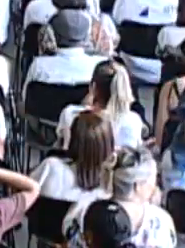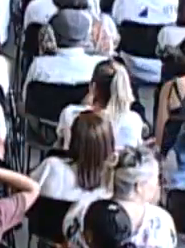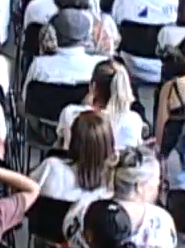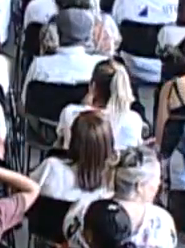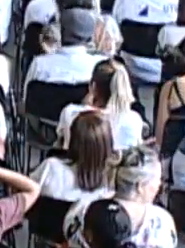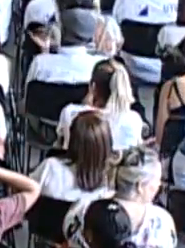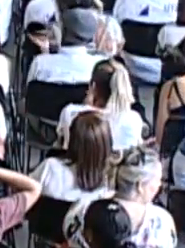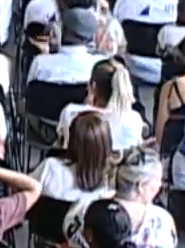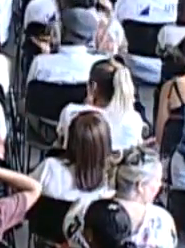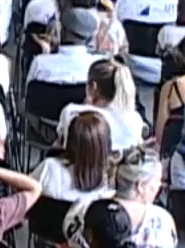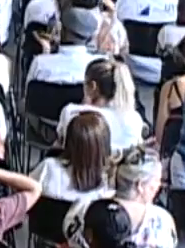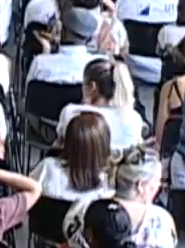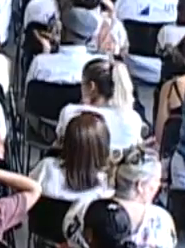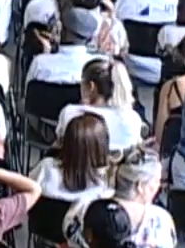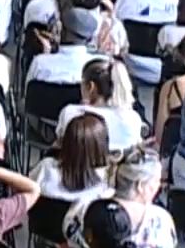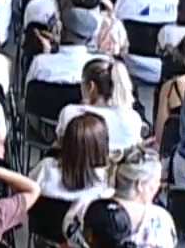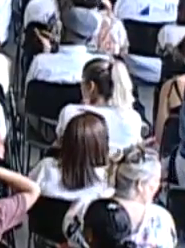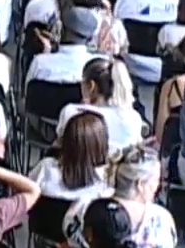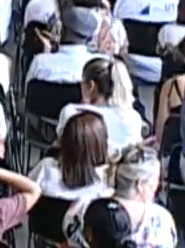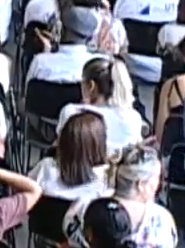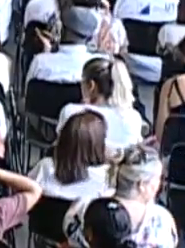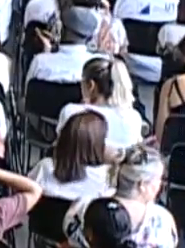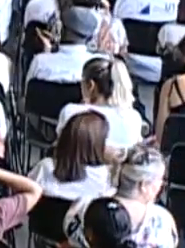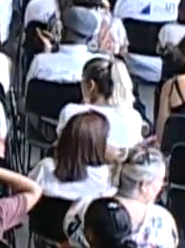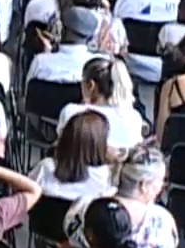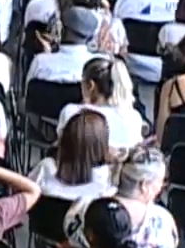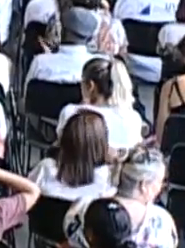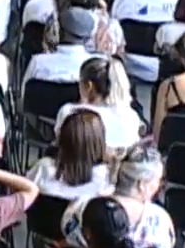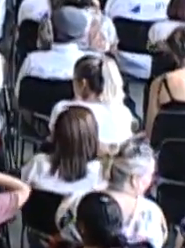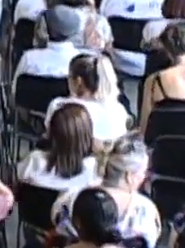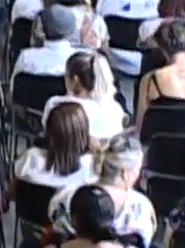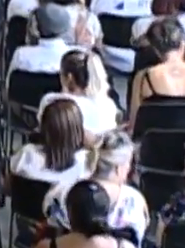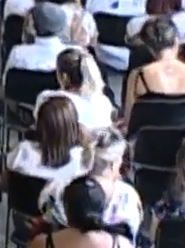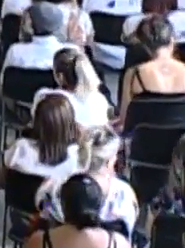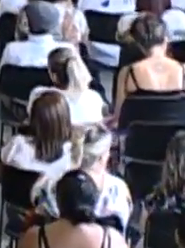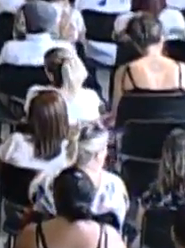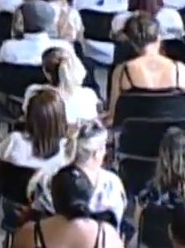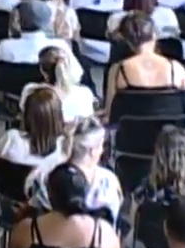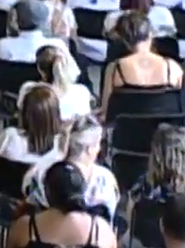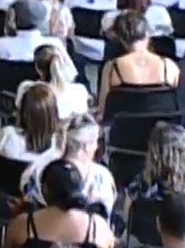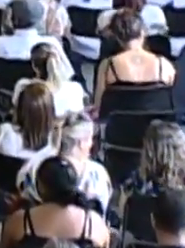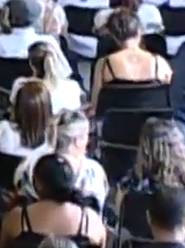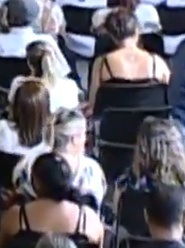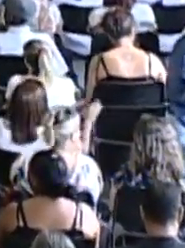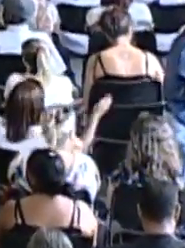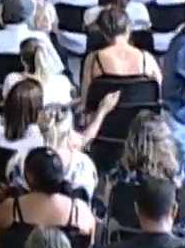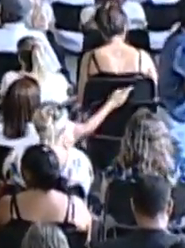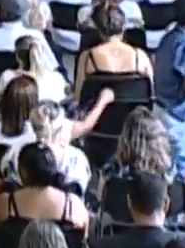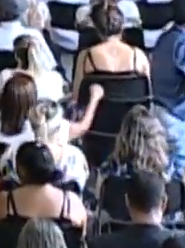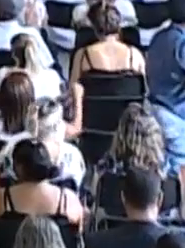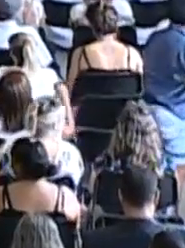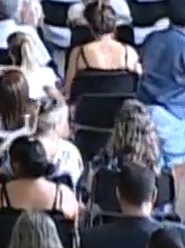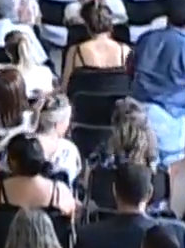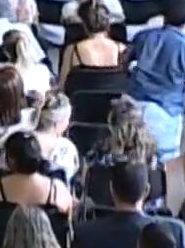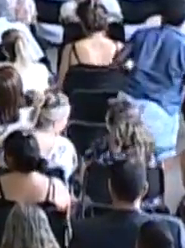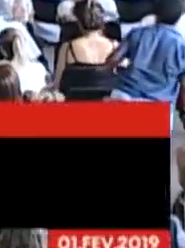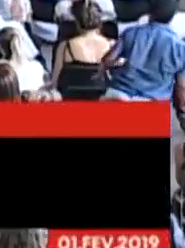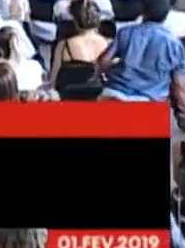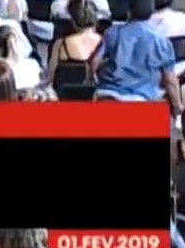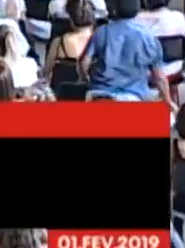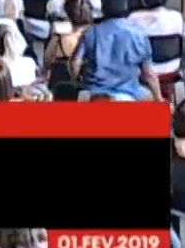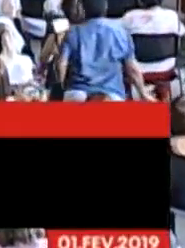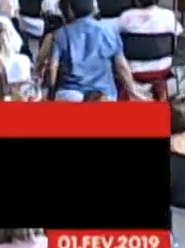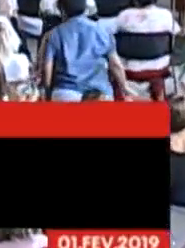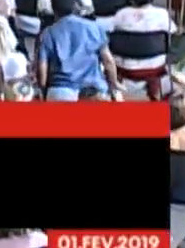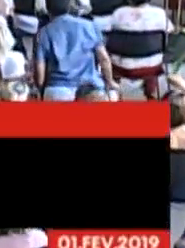de Arte, vamos mostrar as imagens, olha lá, a Galeria de Arte, onde estão outros convidados também dos deputados. Ali a gente